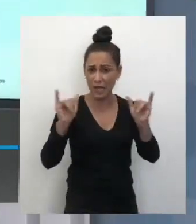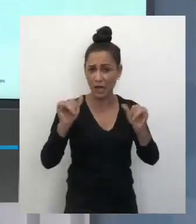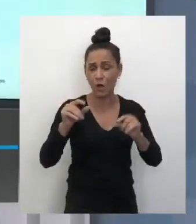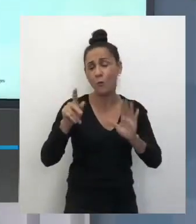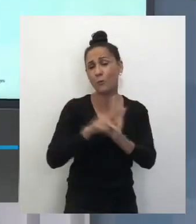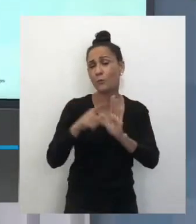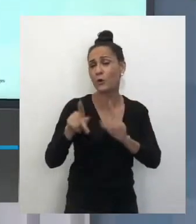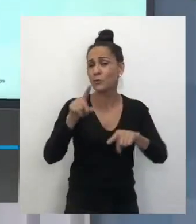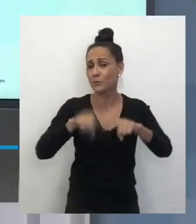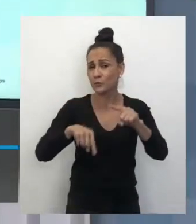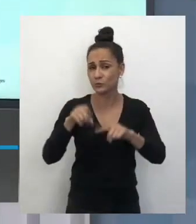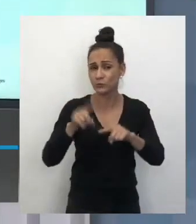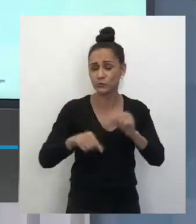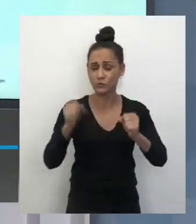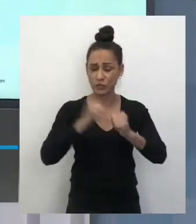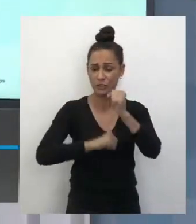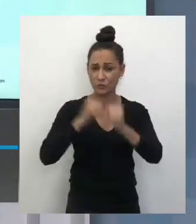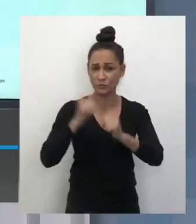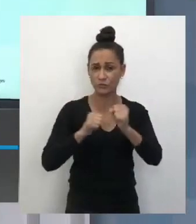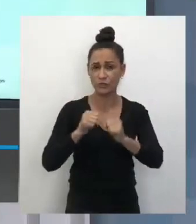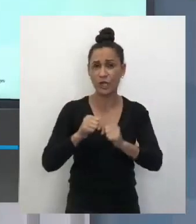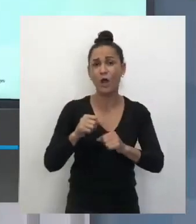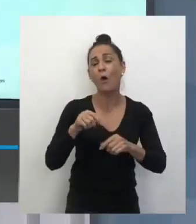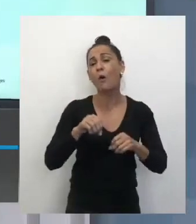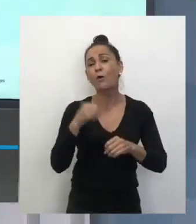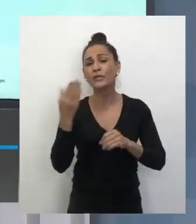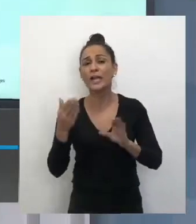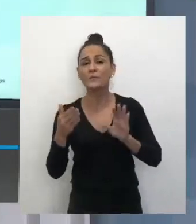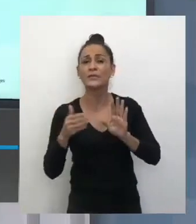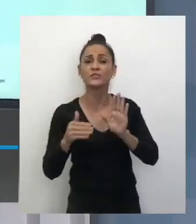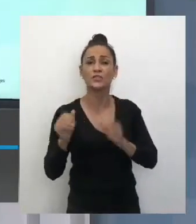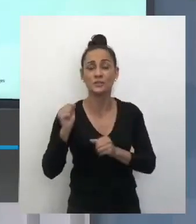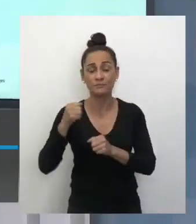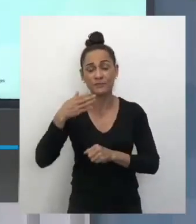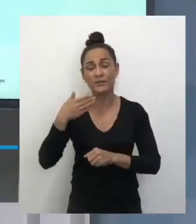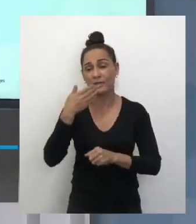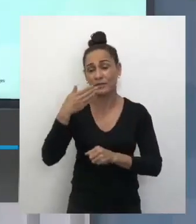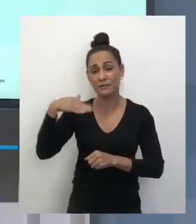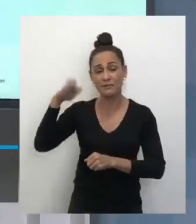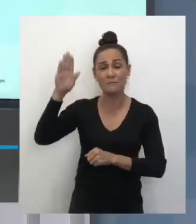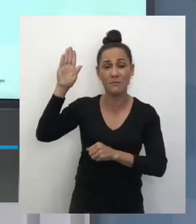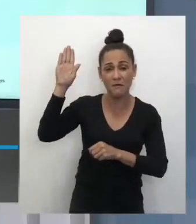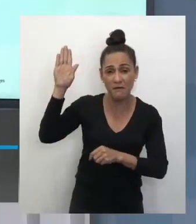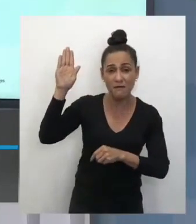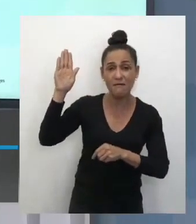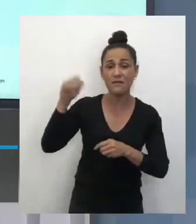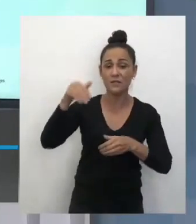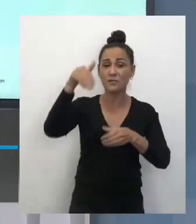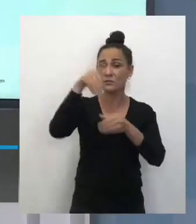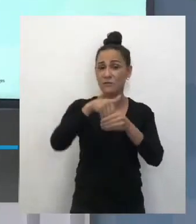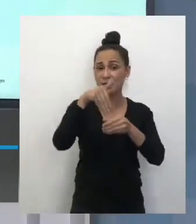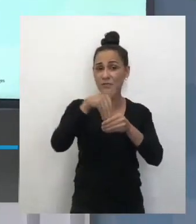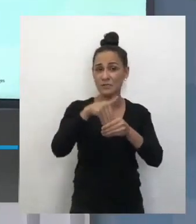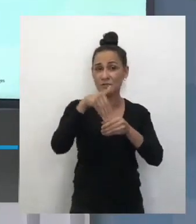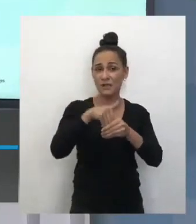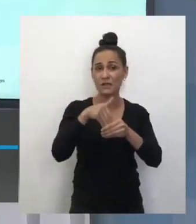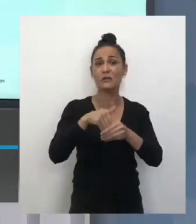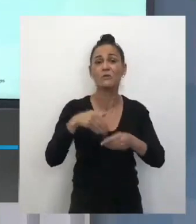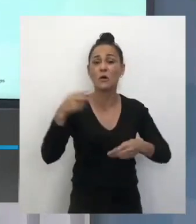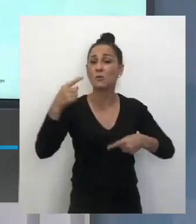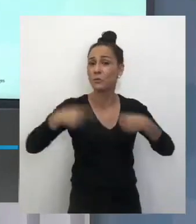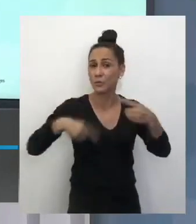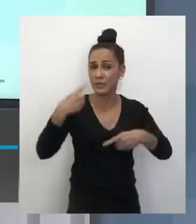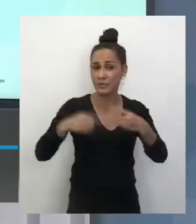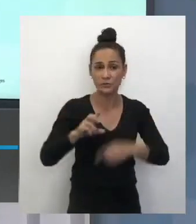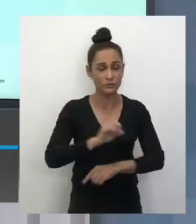industrializado ou, né, na época de eleição em campanha, né, para fazer com que a pessoa lembre, né, daquele político X. Não é somente